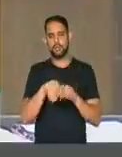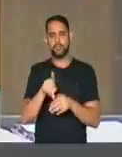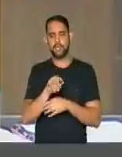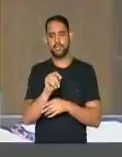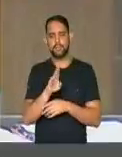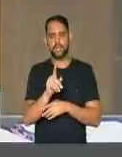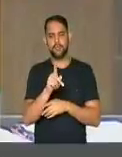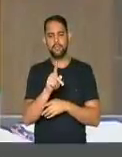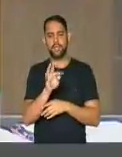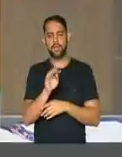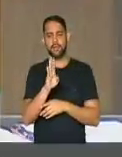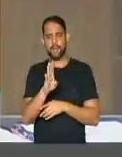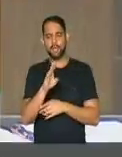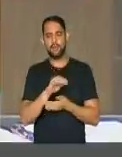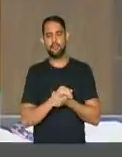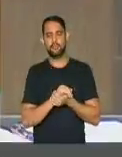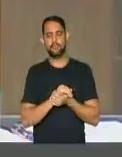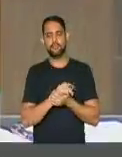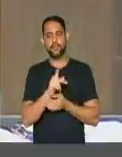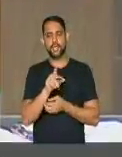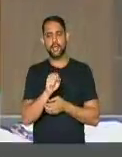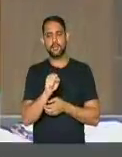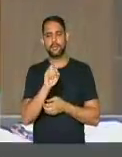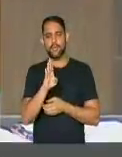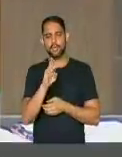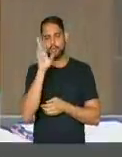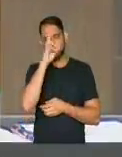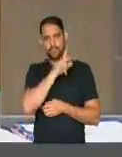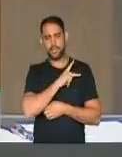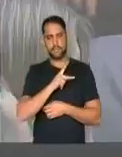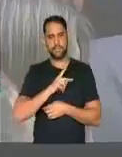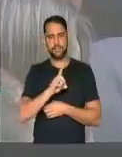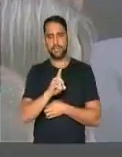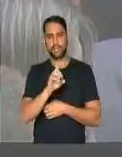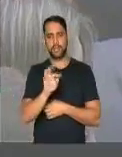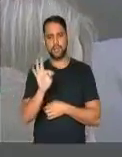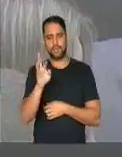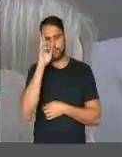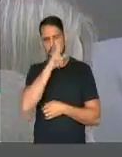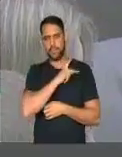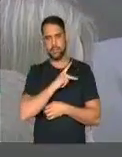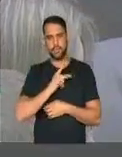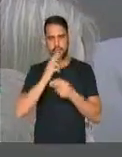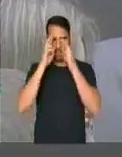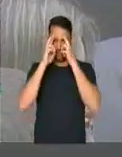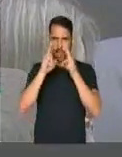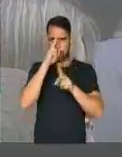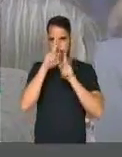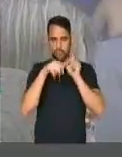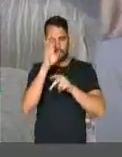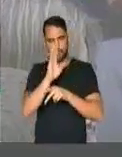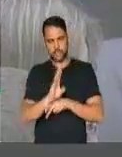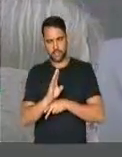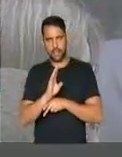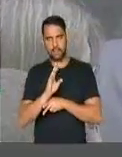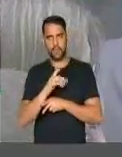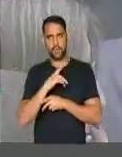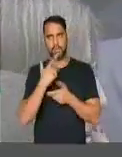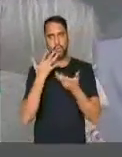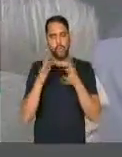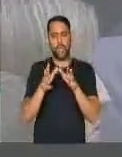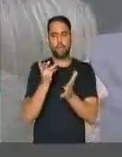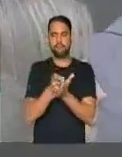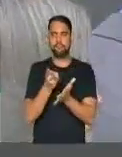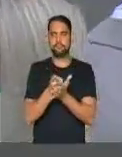PSD, PSB, PTB. PSB, presidente. PSB. PDT, presidente. Senhor presidente, em respeito ao povo brasileiro, que não